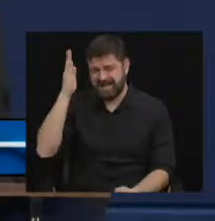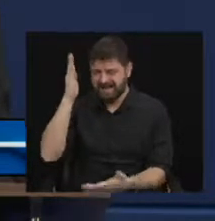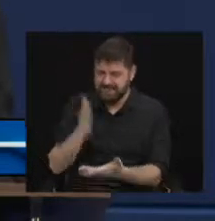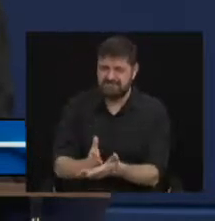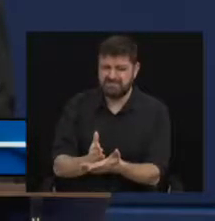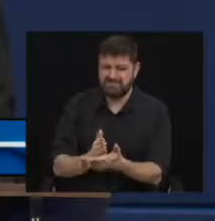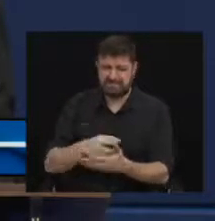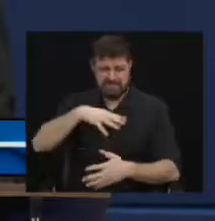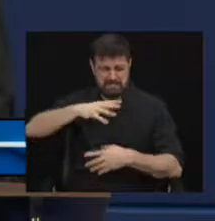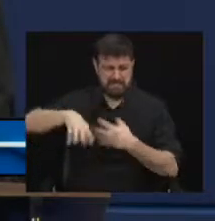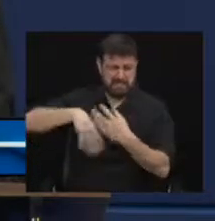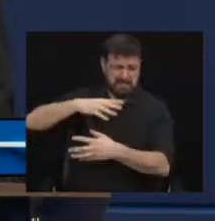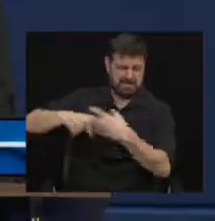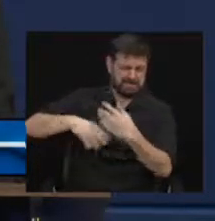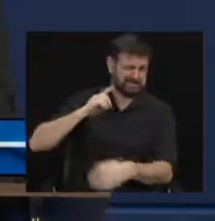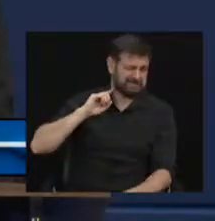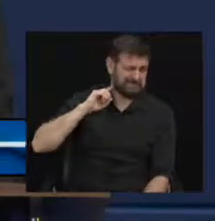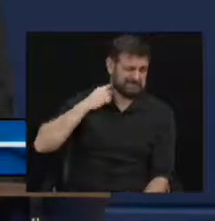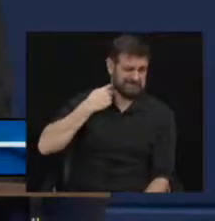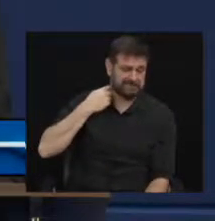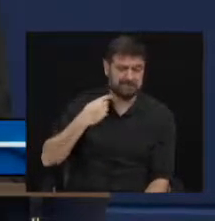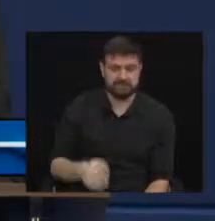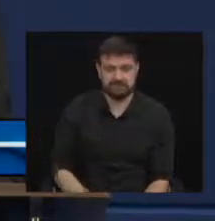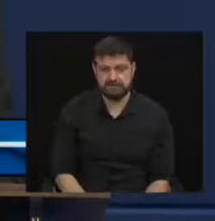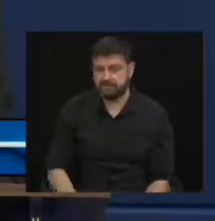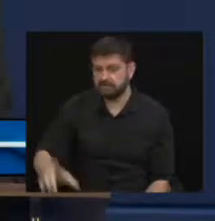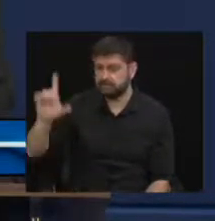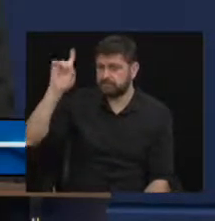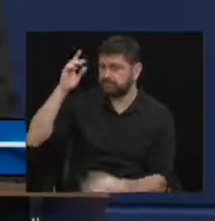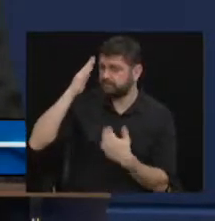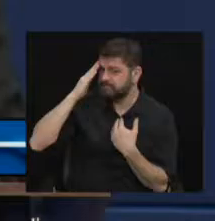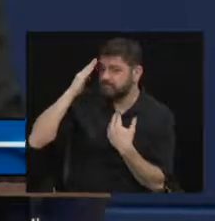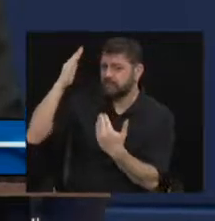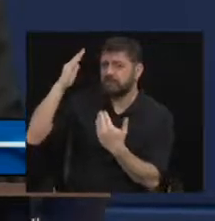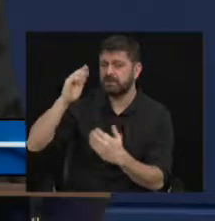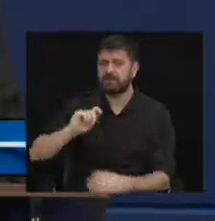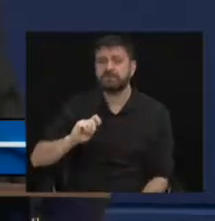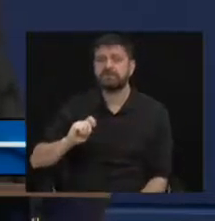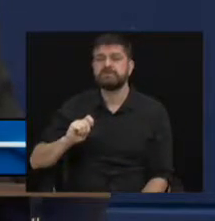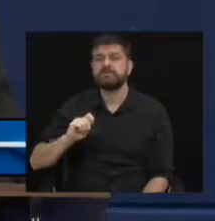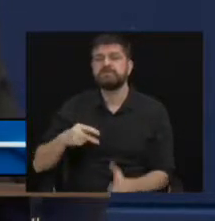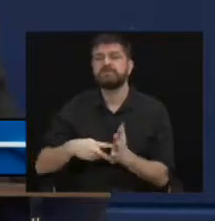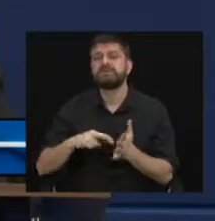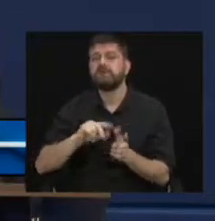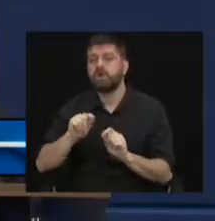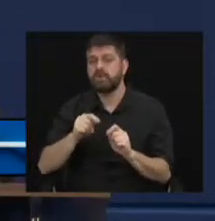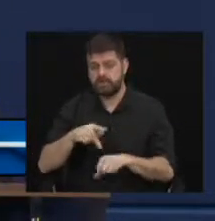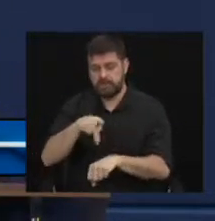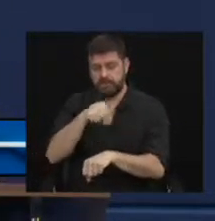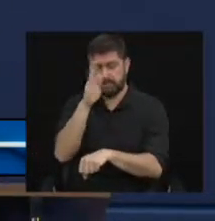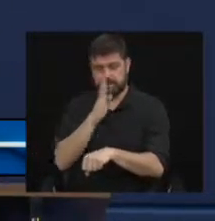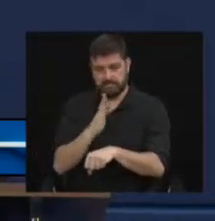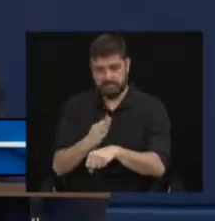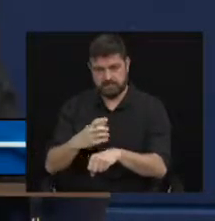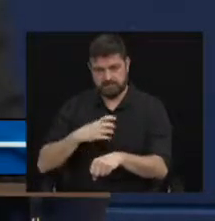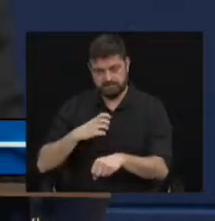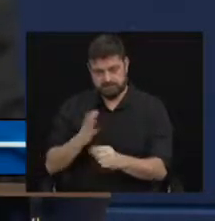as organizações da Justiça Eleitoral, que acabou com os cavaletes, os minis